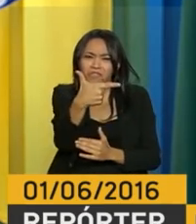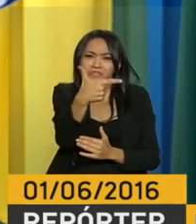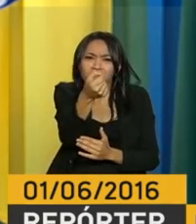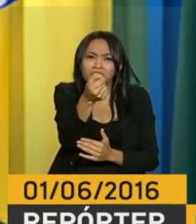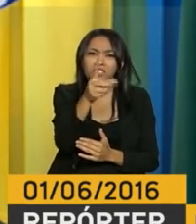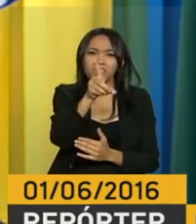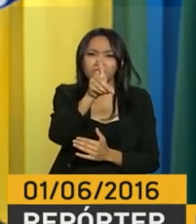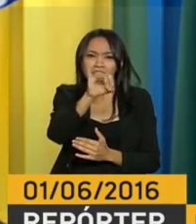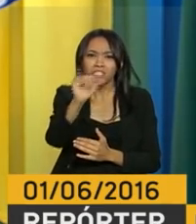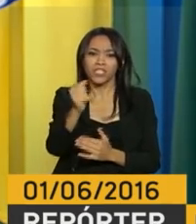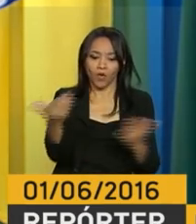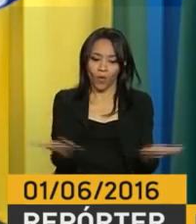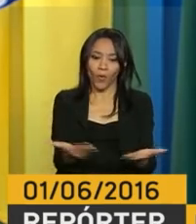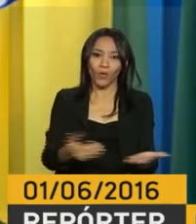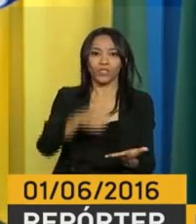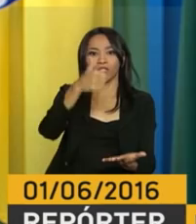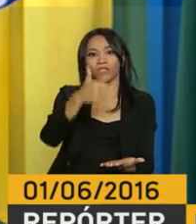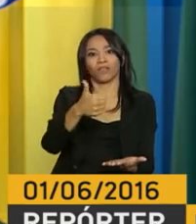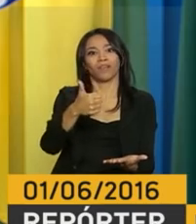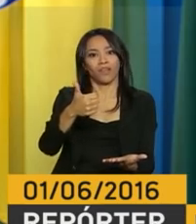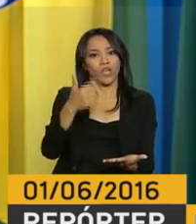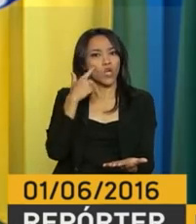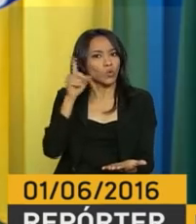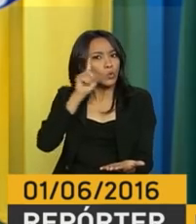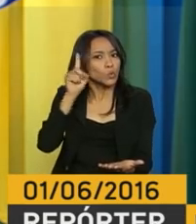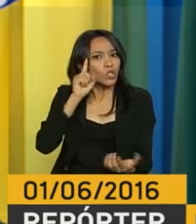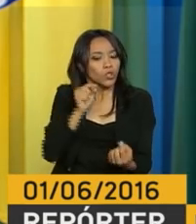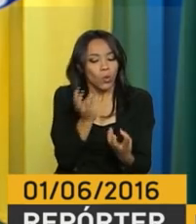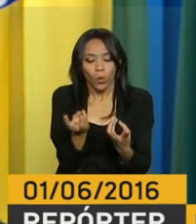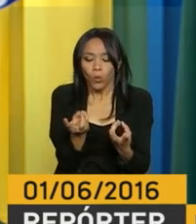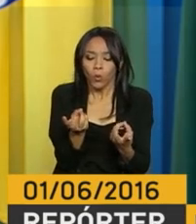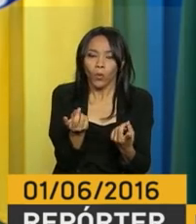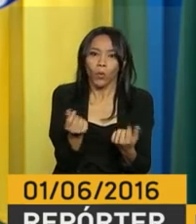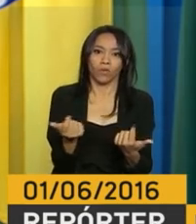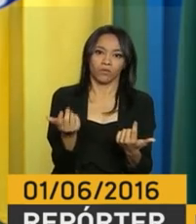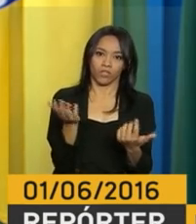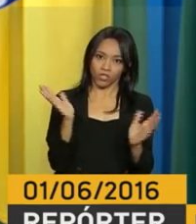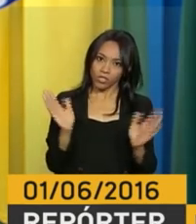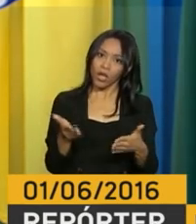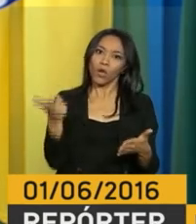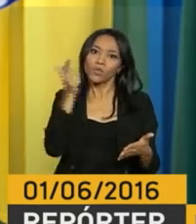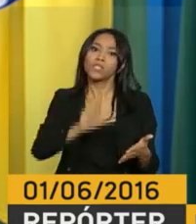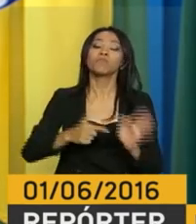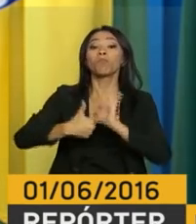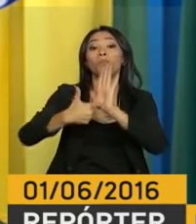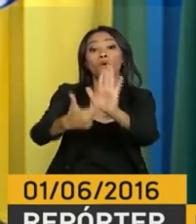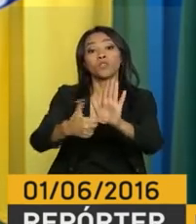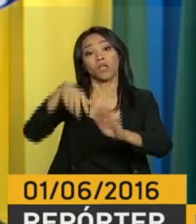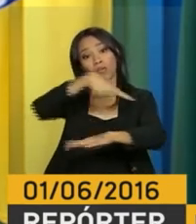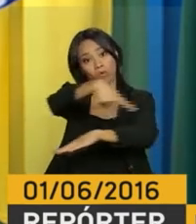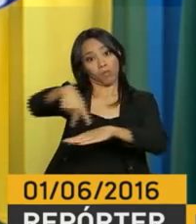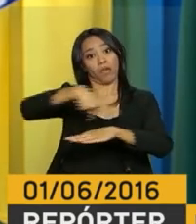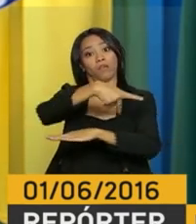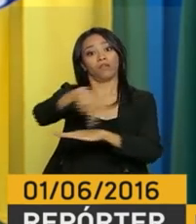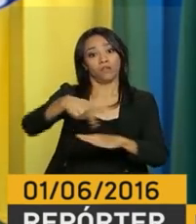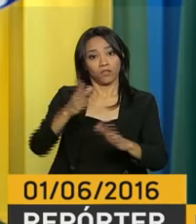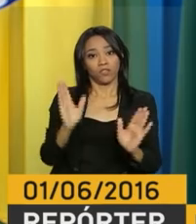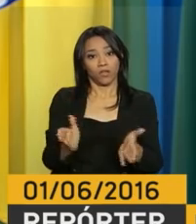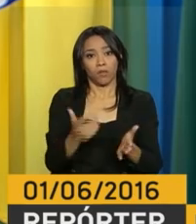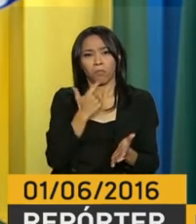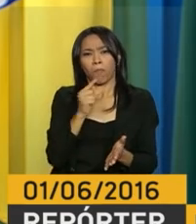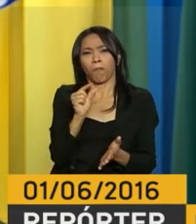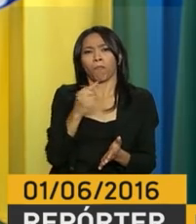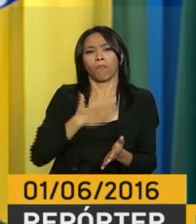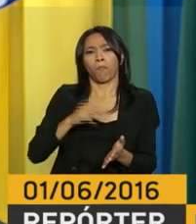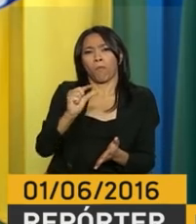o 19º vejam que eu conto dia a dia já pudemos apresentar ao país uma